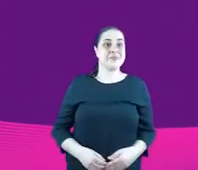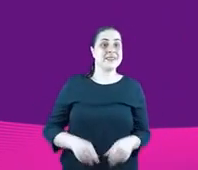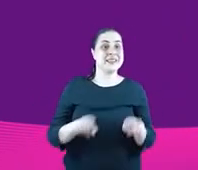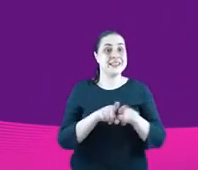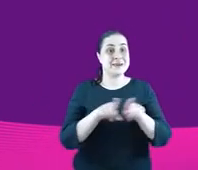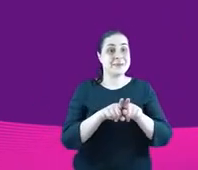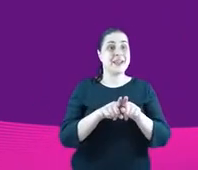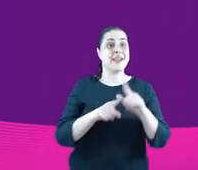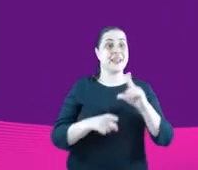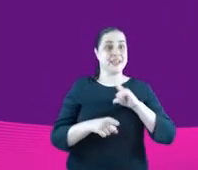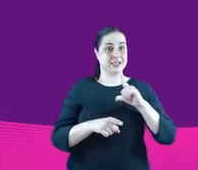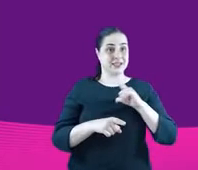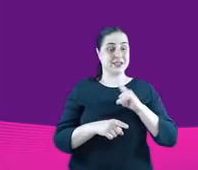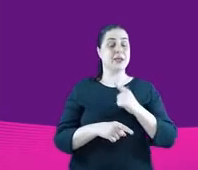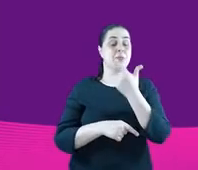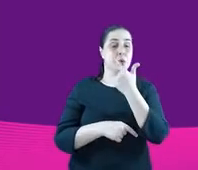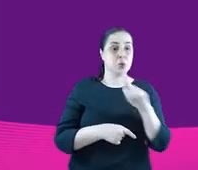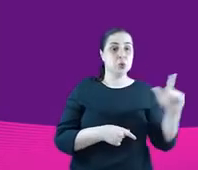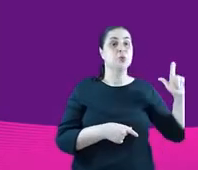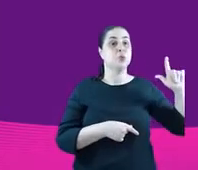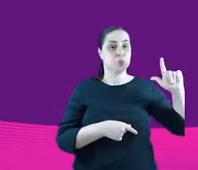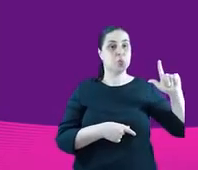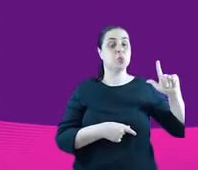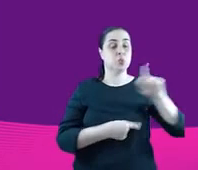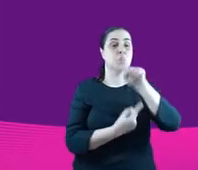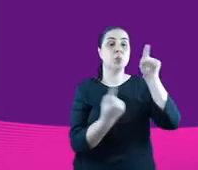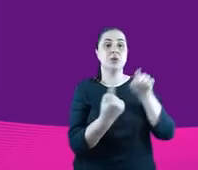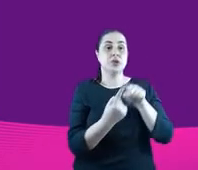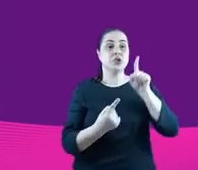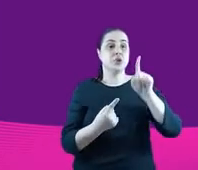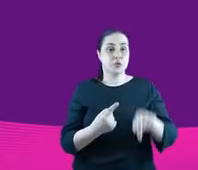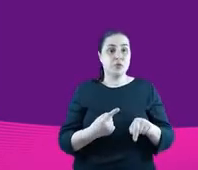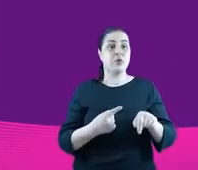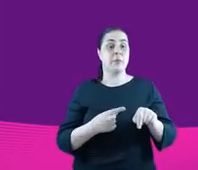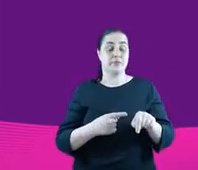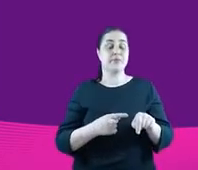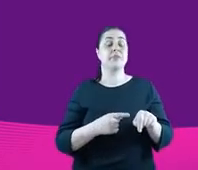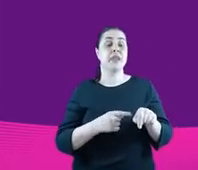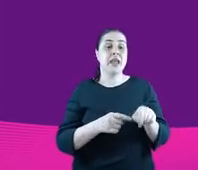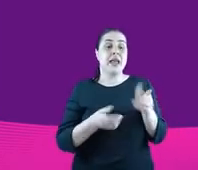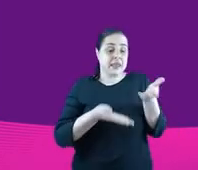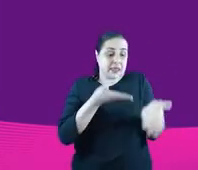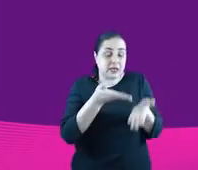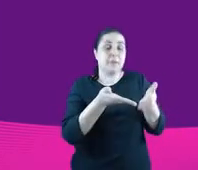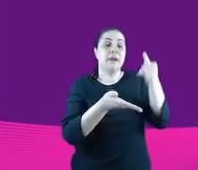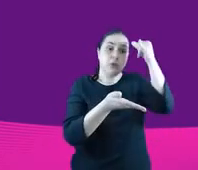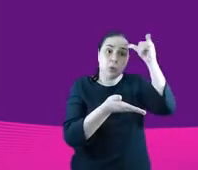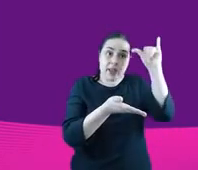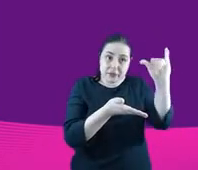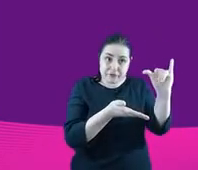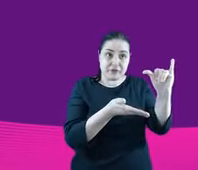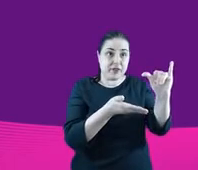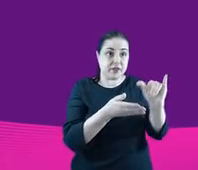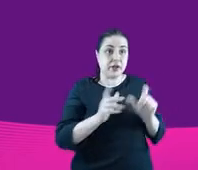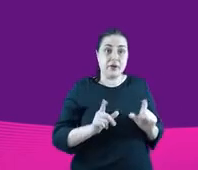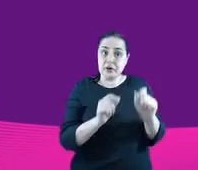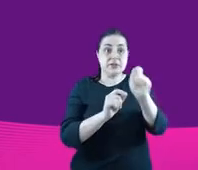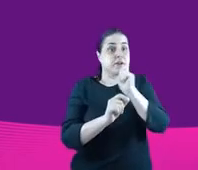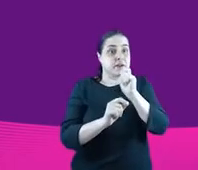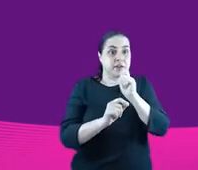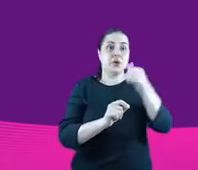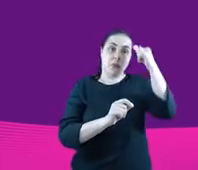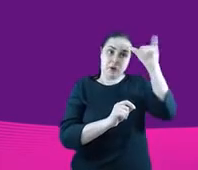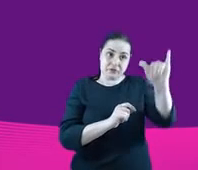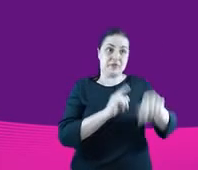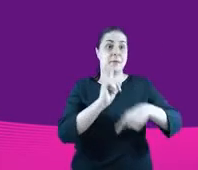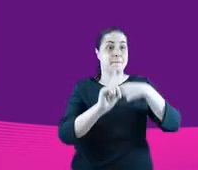mesmas finalidades, tanto profilática como diminuição da recidiva do câncer de mama. O tratamento da osteoporose, quando